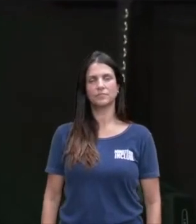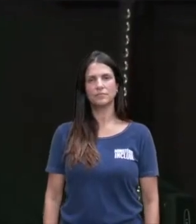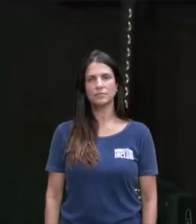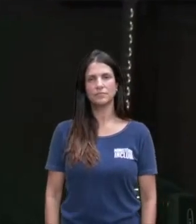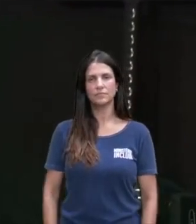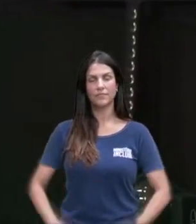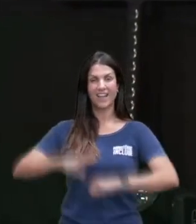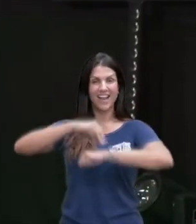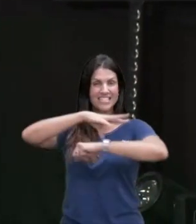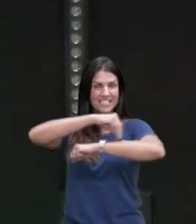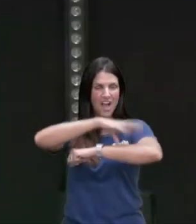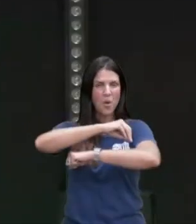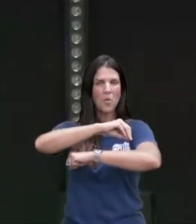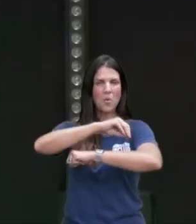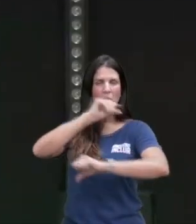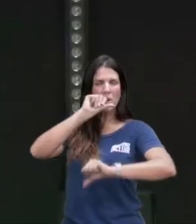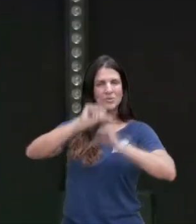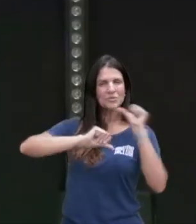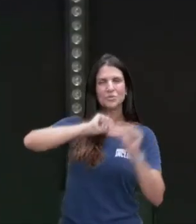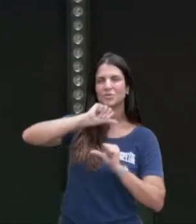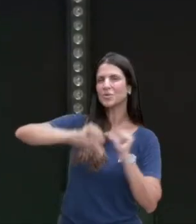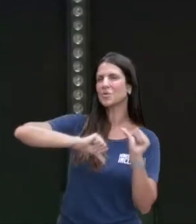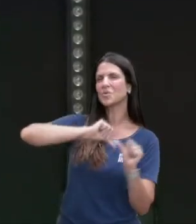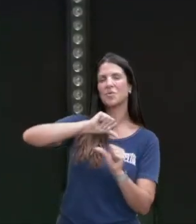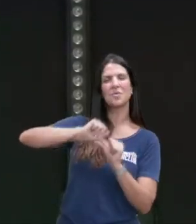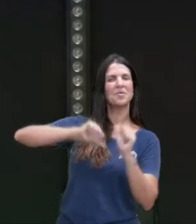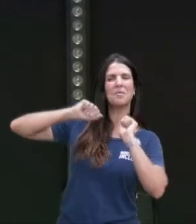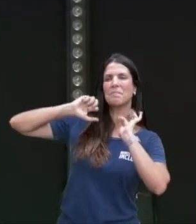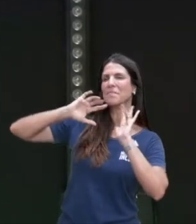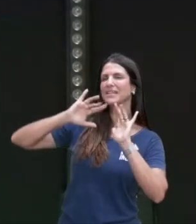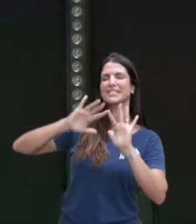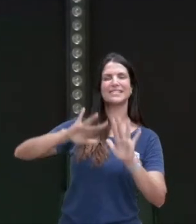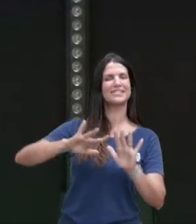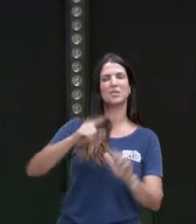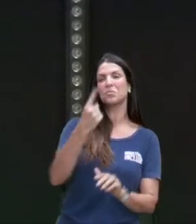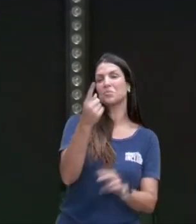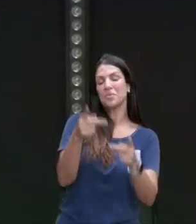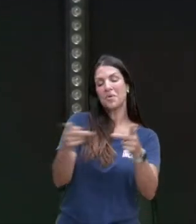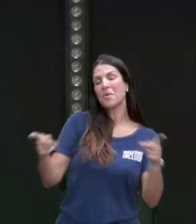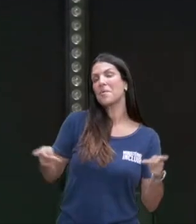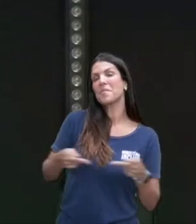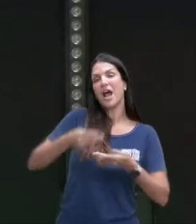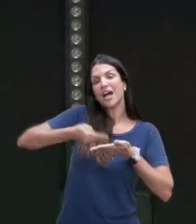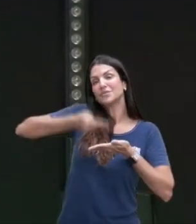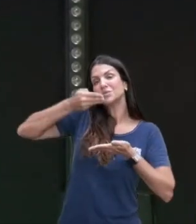e Esaú trocou tantos direitos e bênçãos por um prato de lentilha